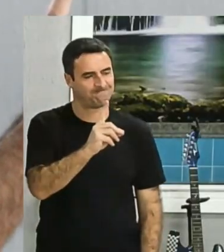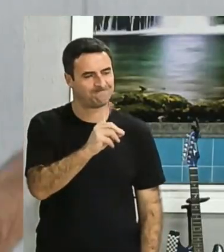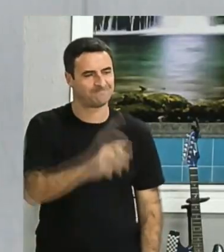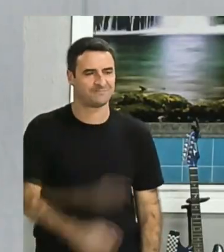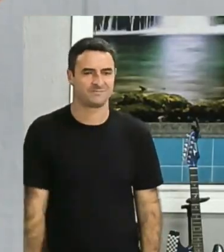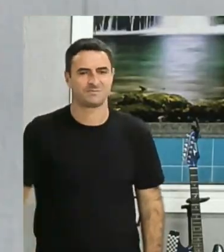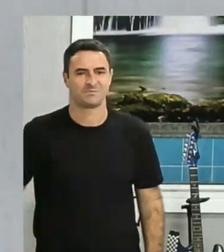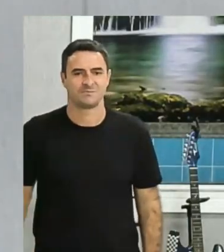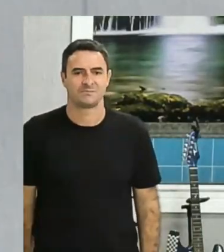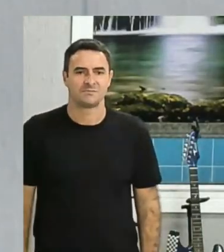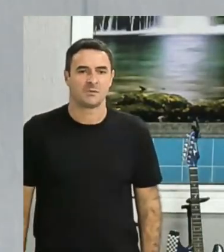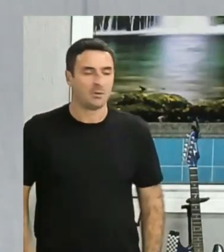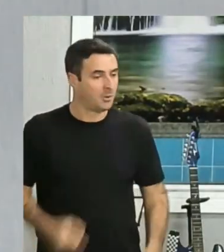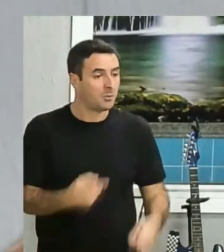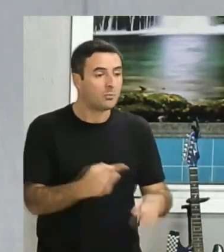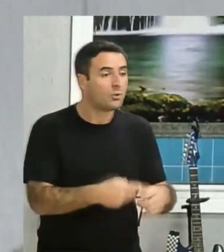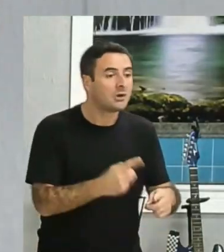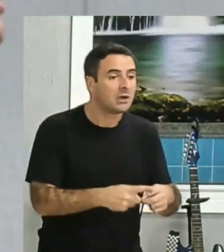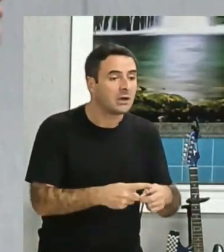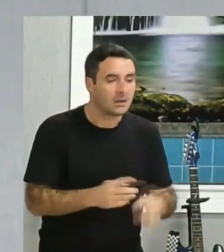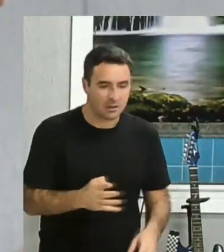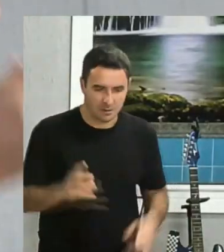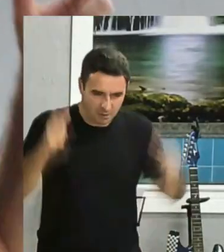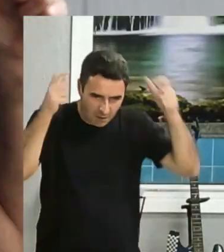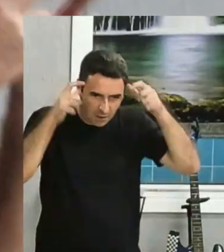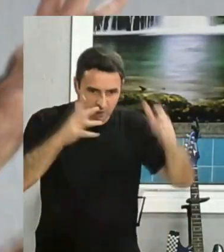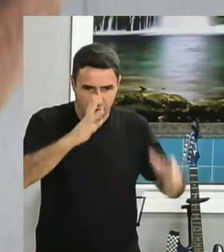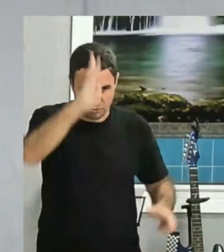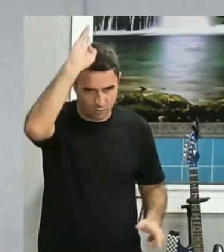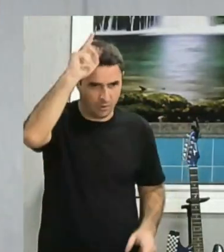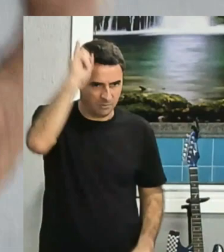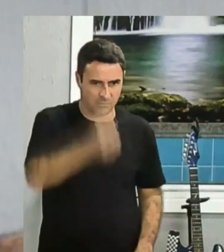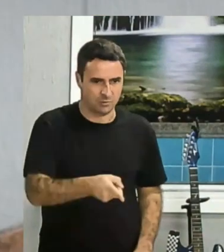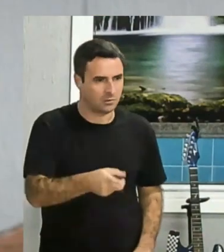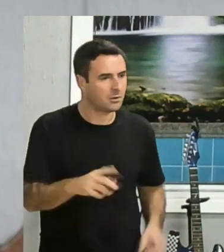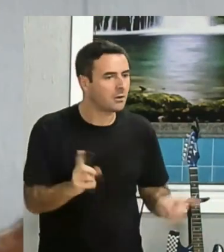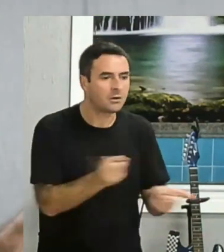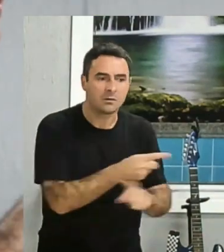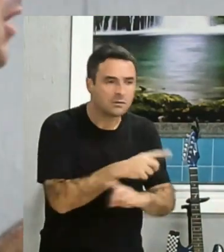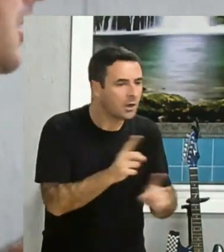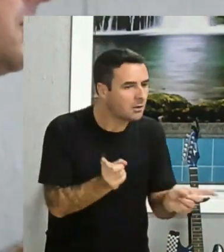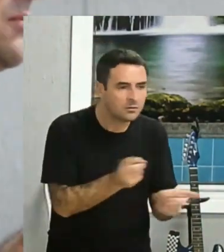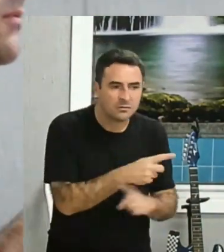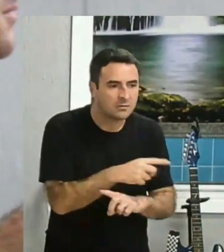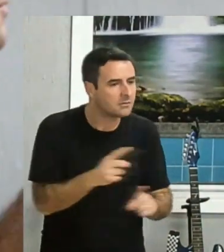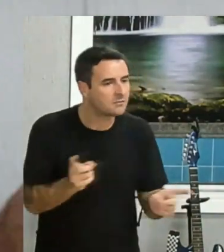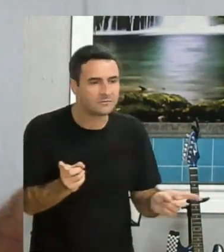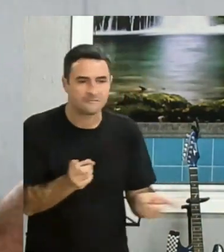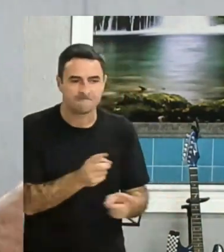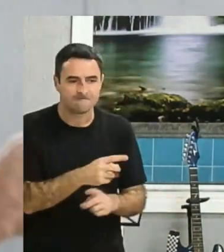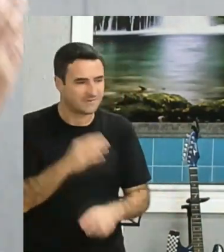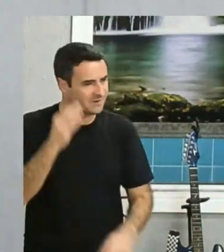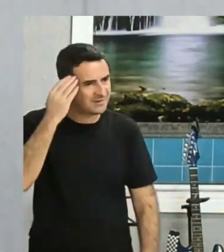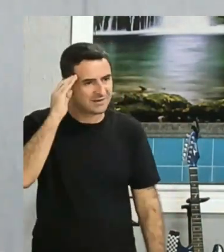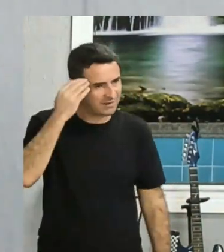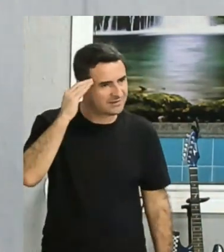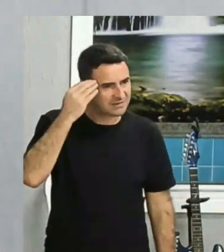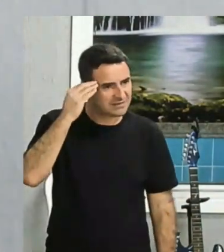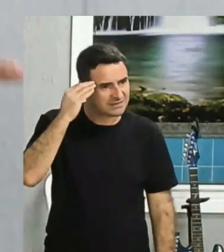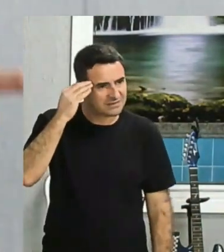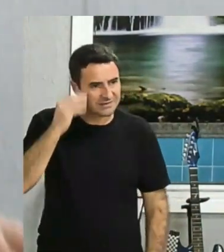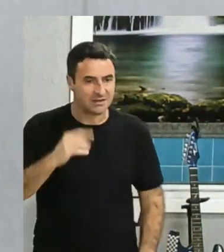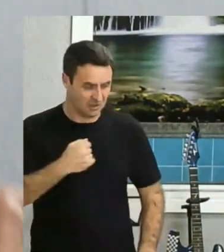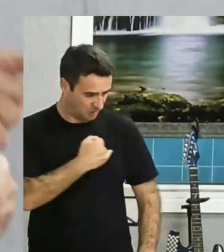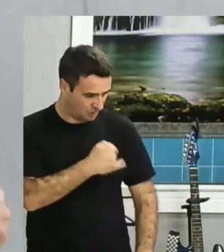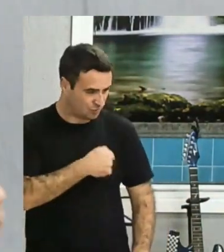de um decreto de um imperador romano. Entende isso? E João está dizendo